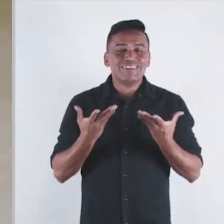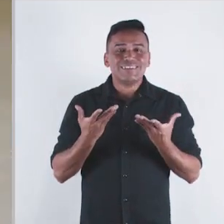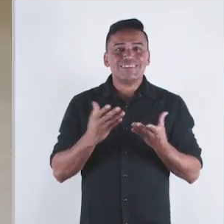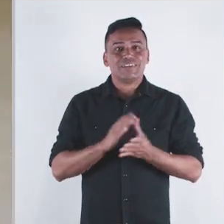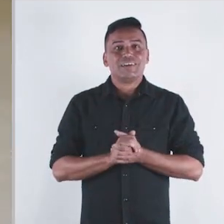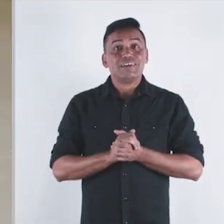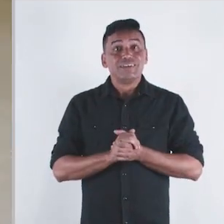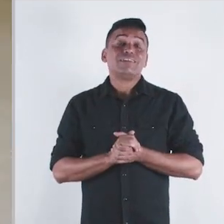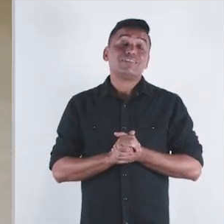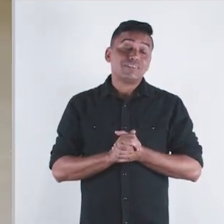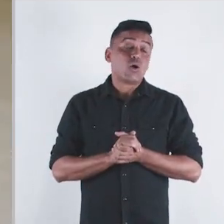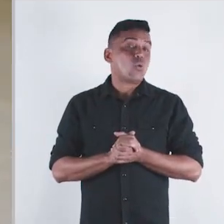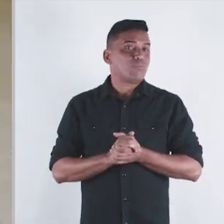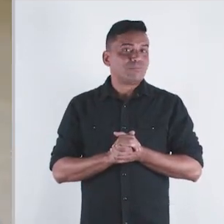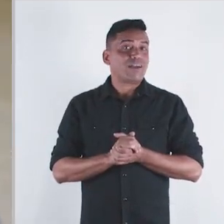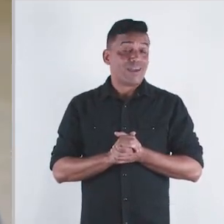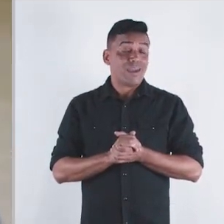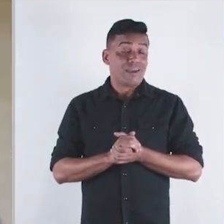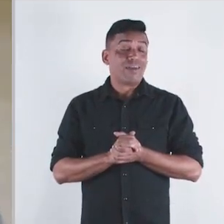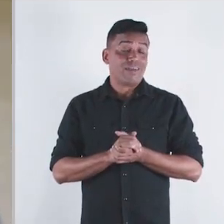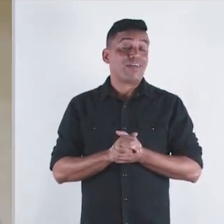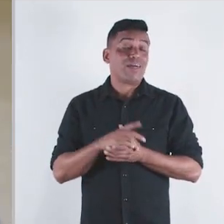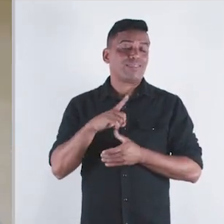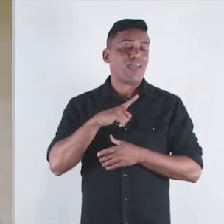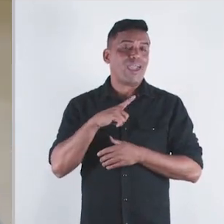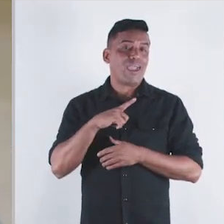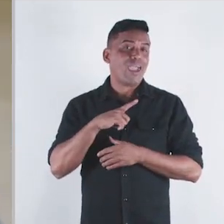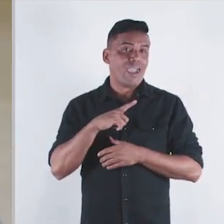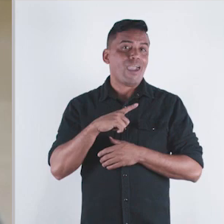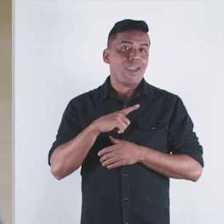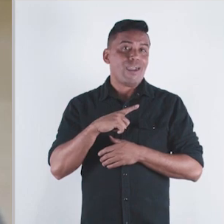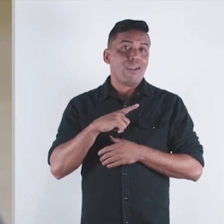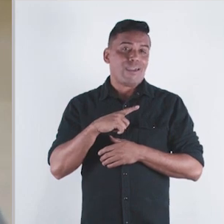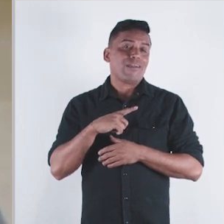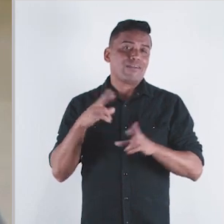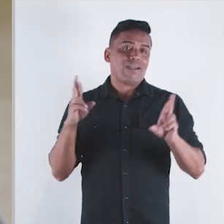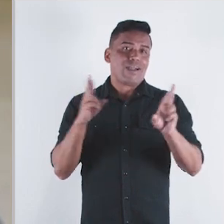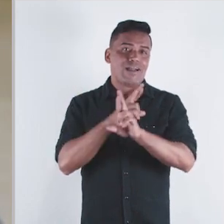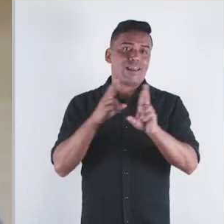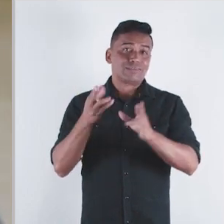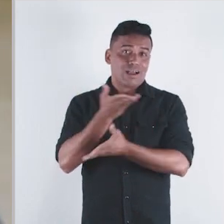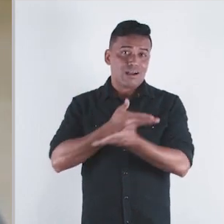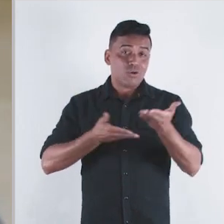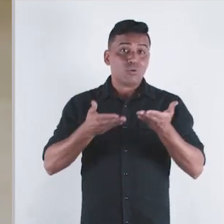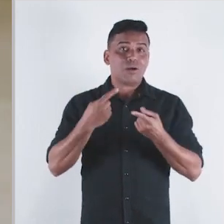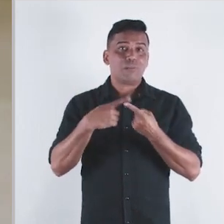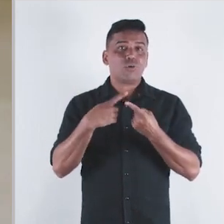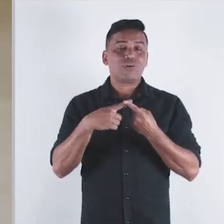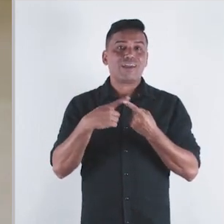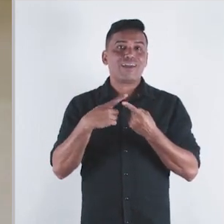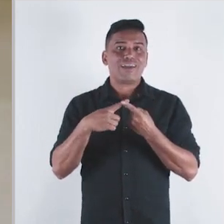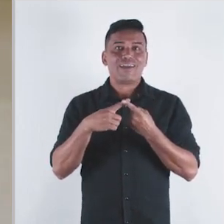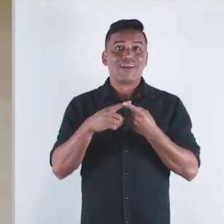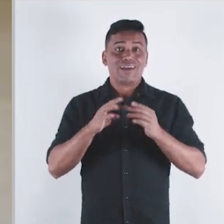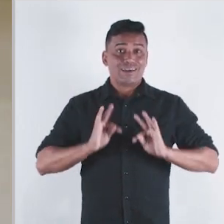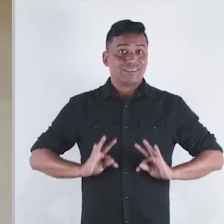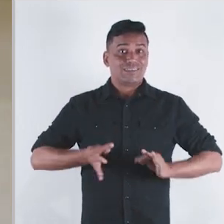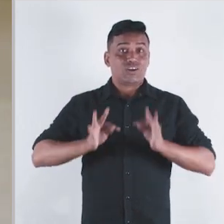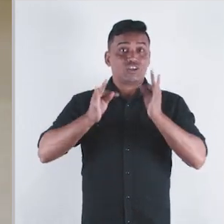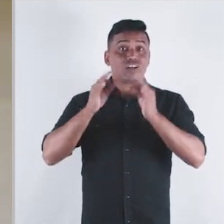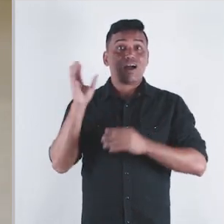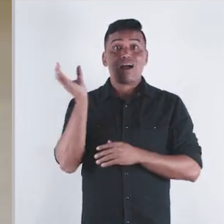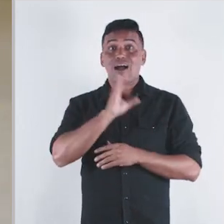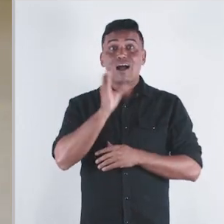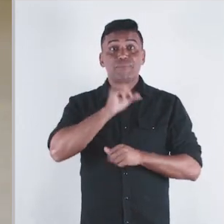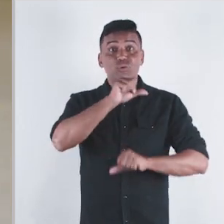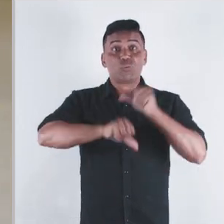diz respeito, isso tem relação, me parece, claro, com a obsolescência dos softwares. A gente sabe, né? Todo